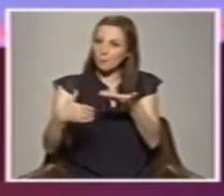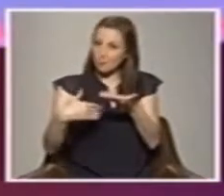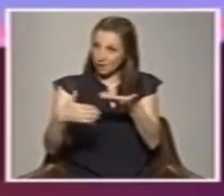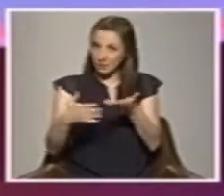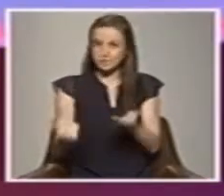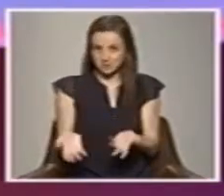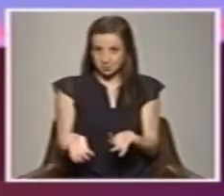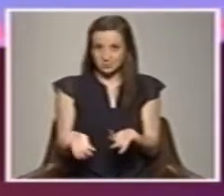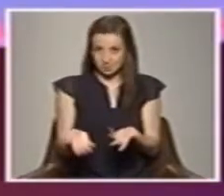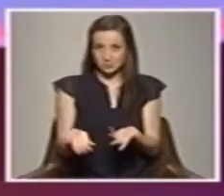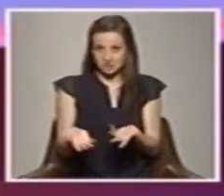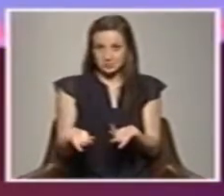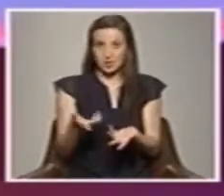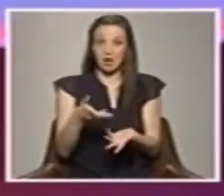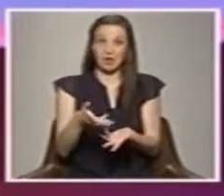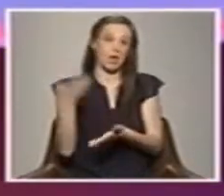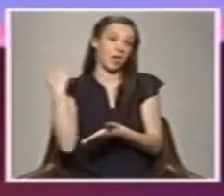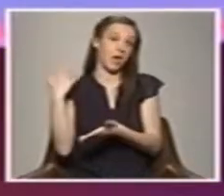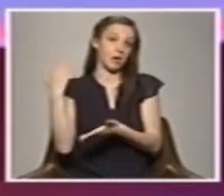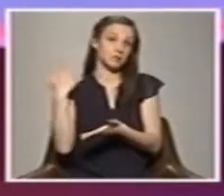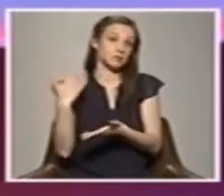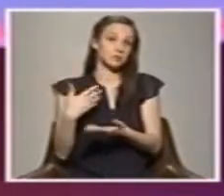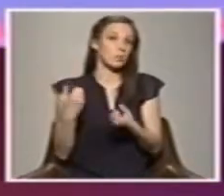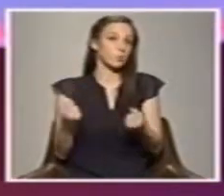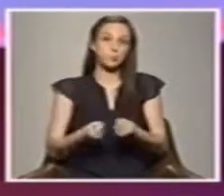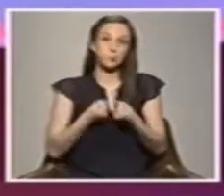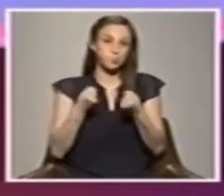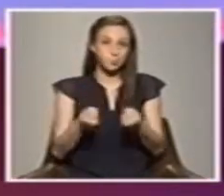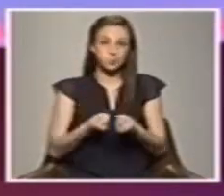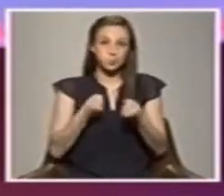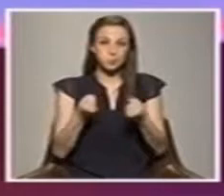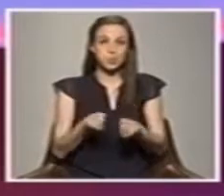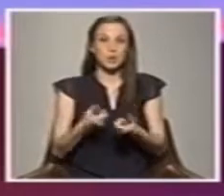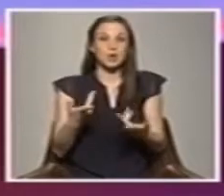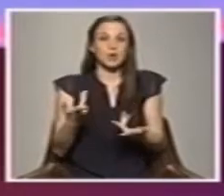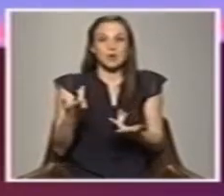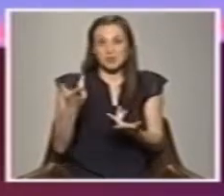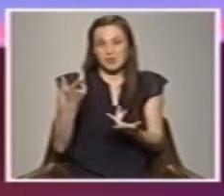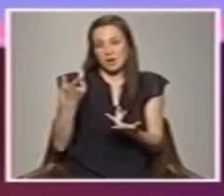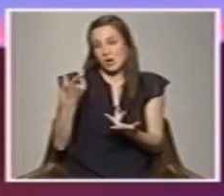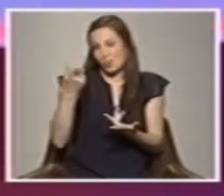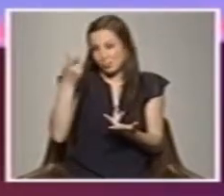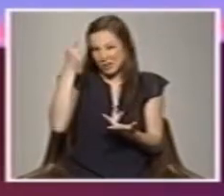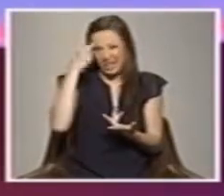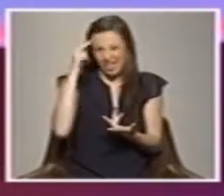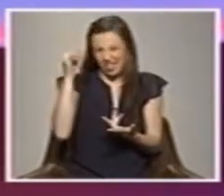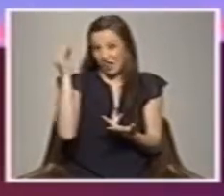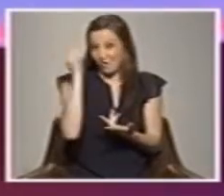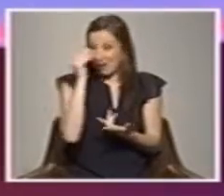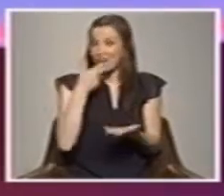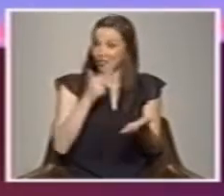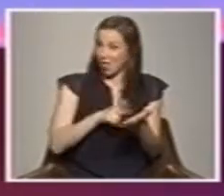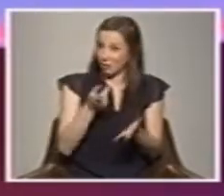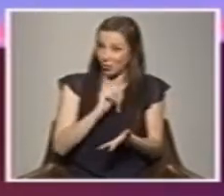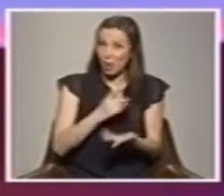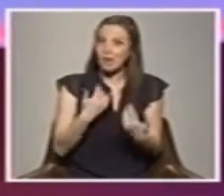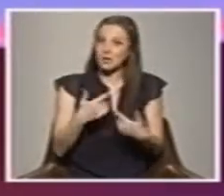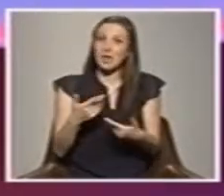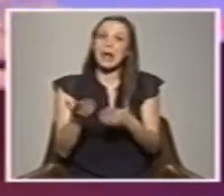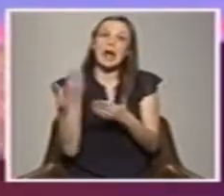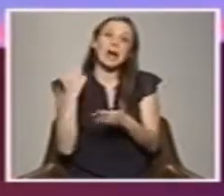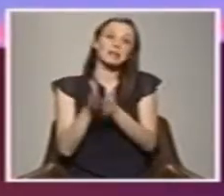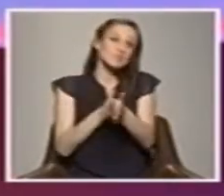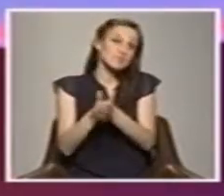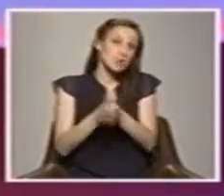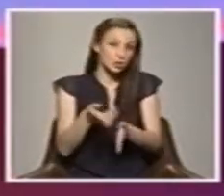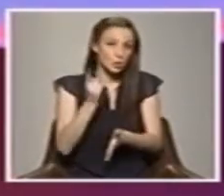até então não era possível, por mitos, mais do que por verdades, ser recuperado. Não